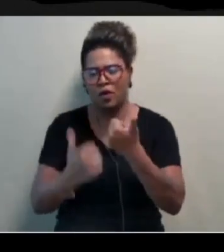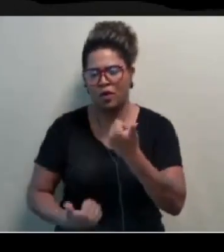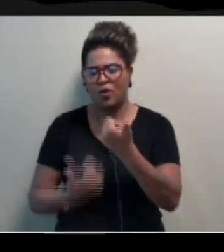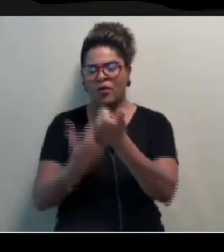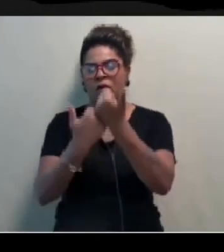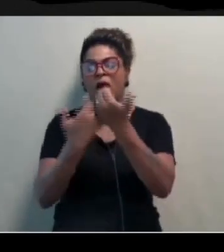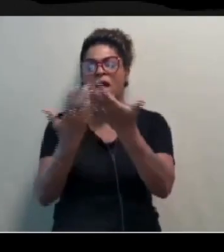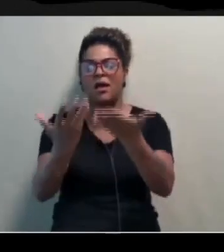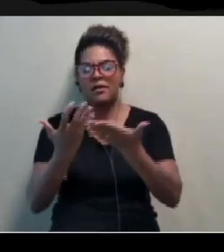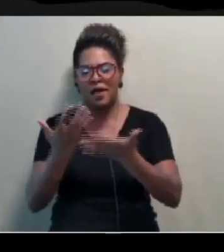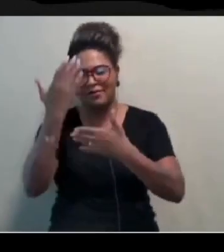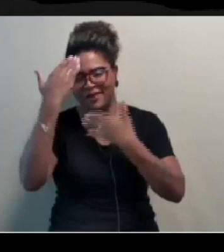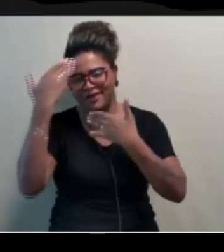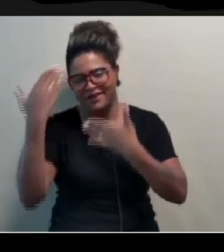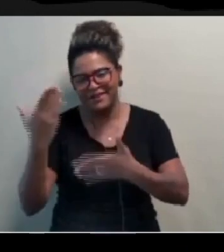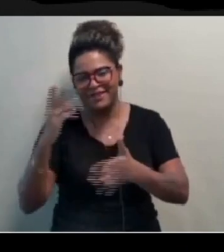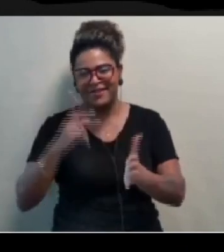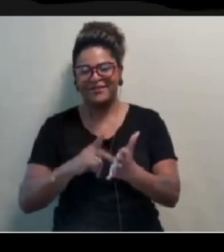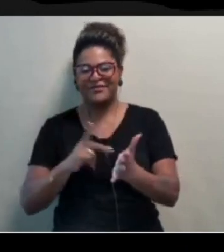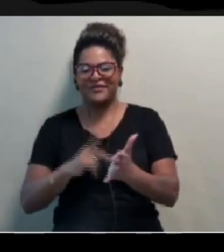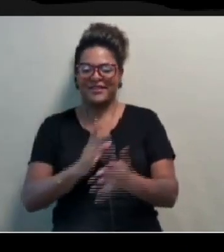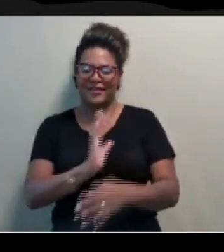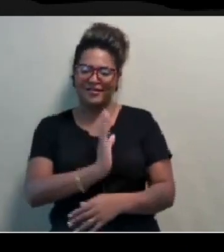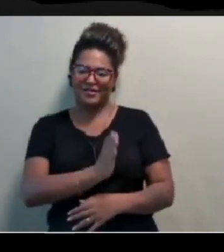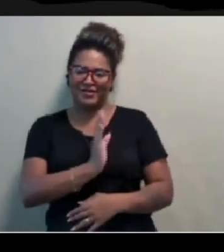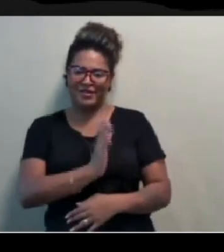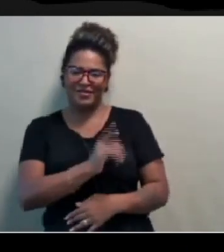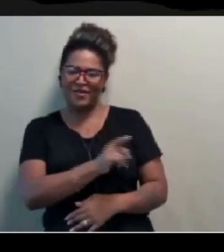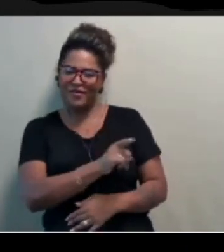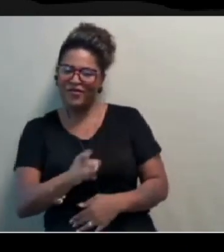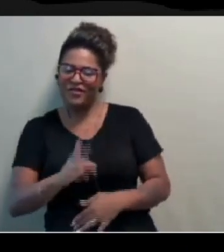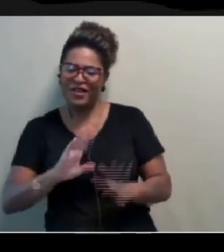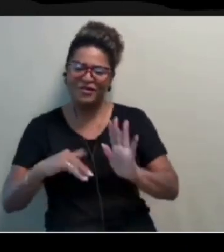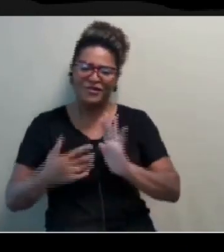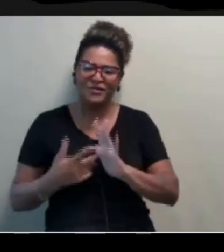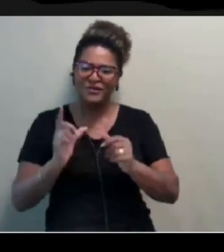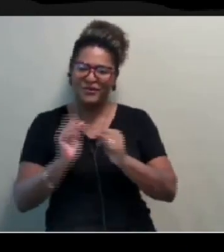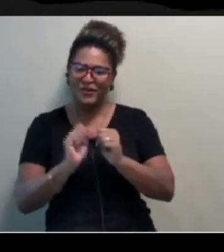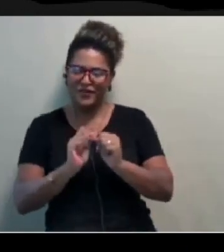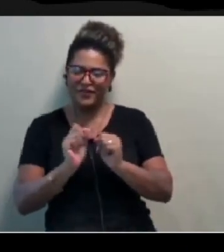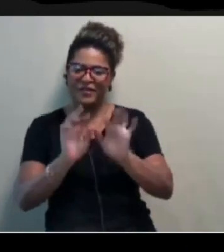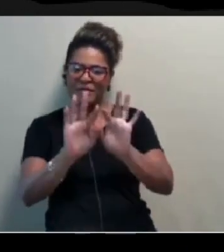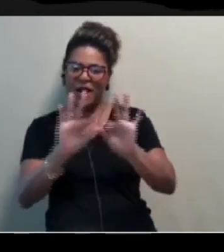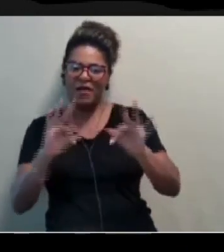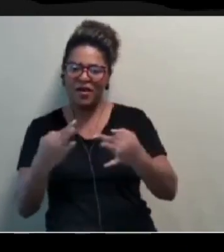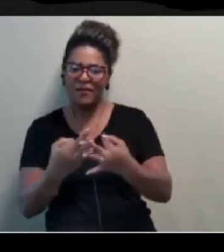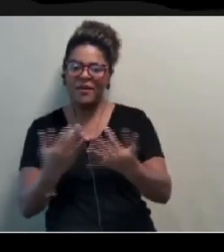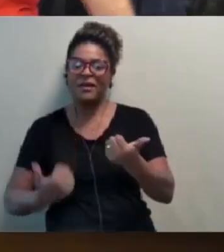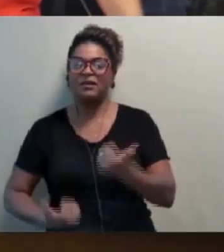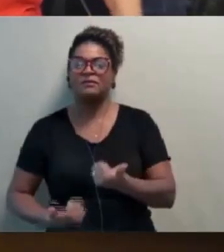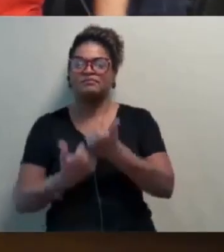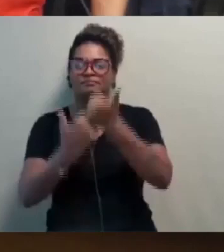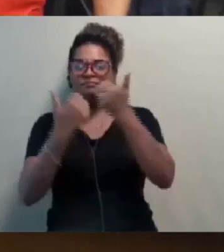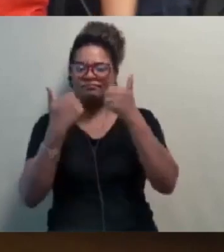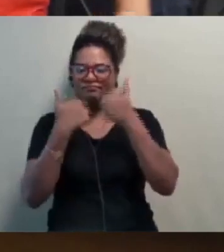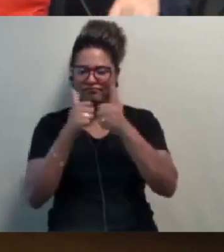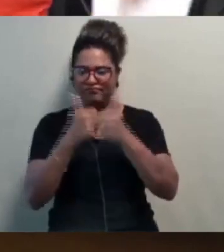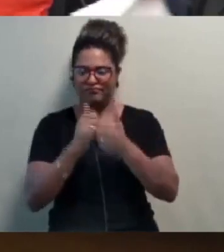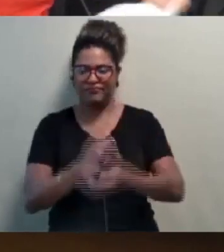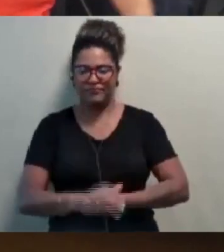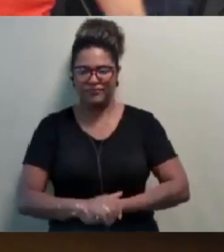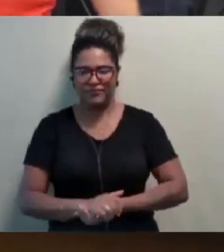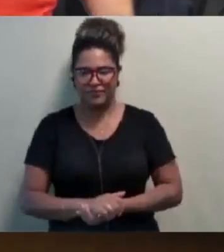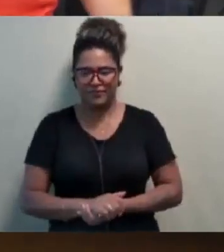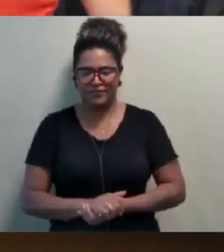coração a você por tudo que você tem feito pela família suplementar. Bom, pessoal,